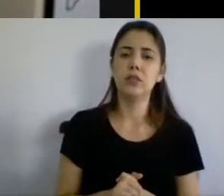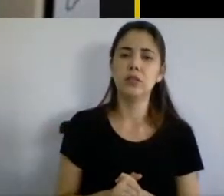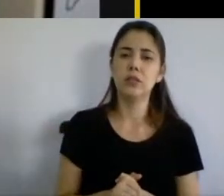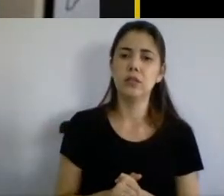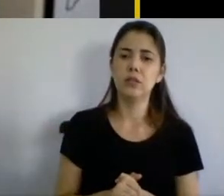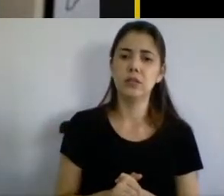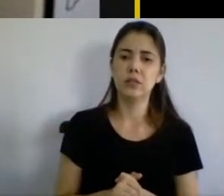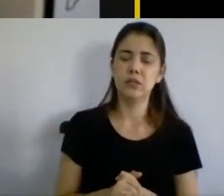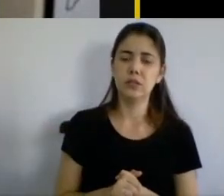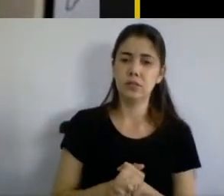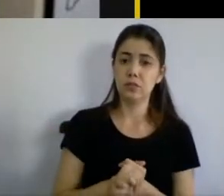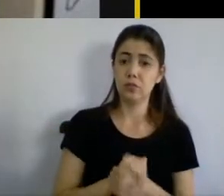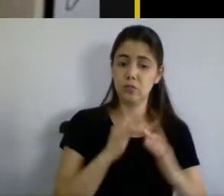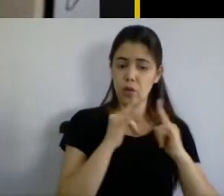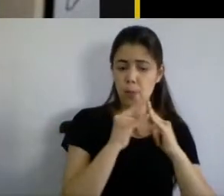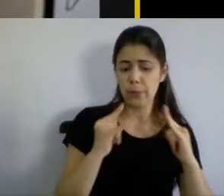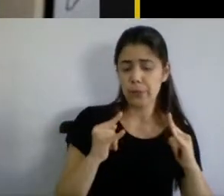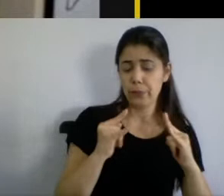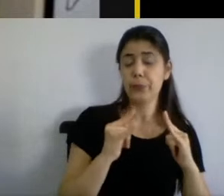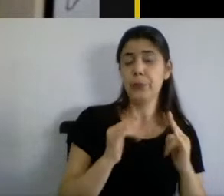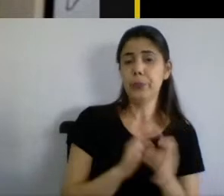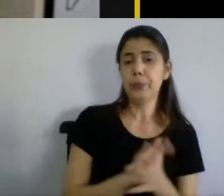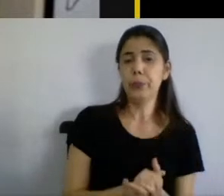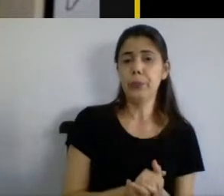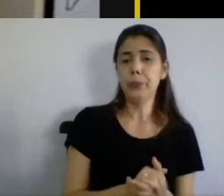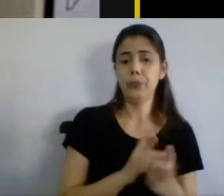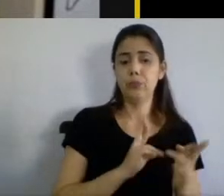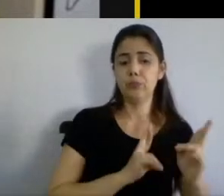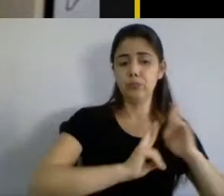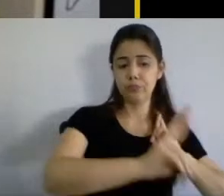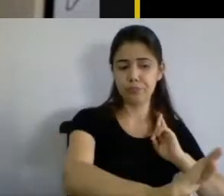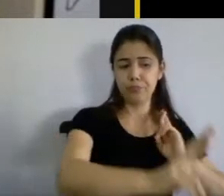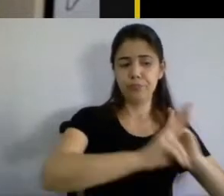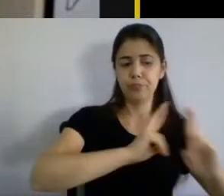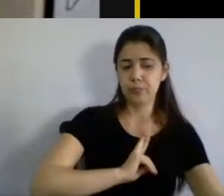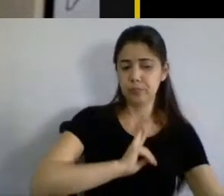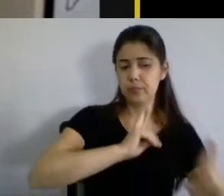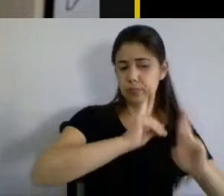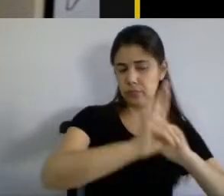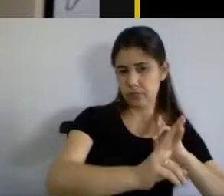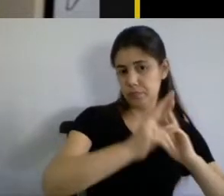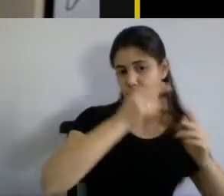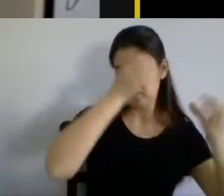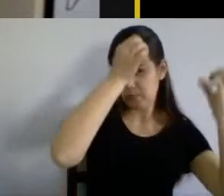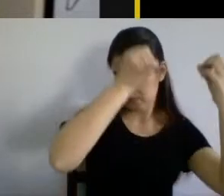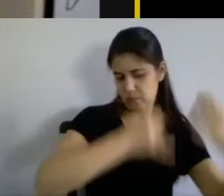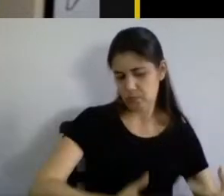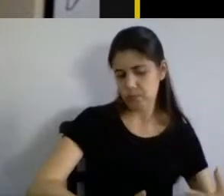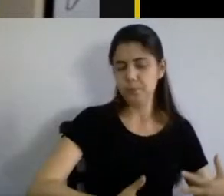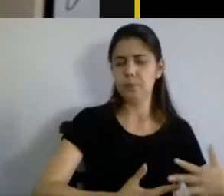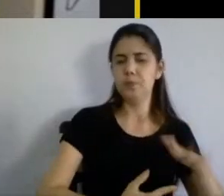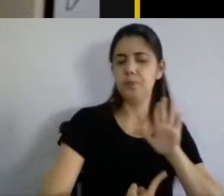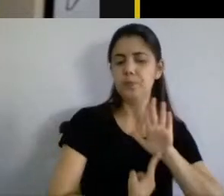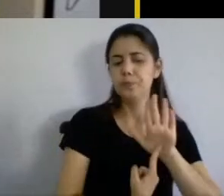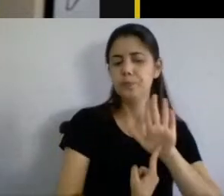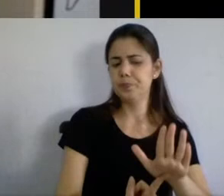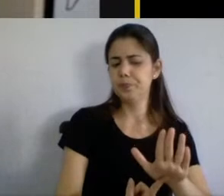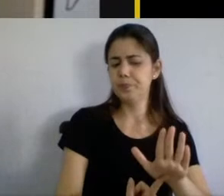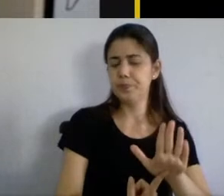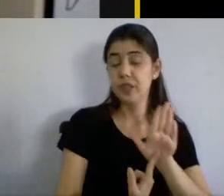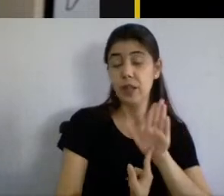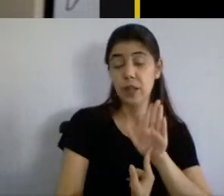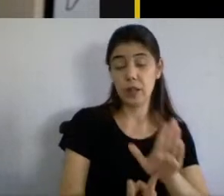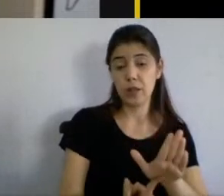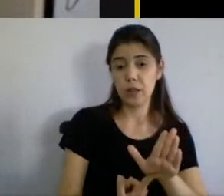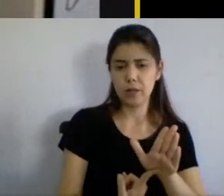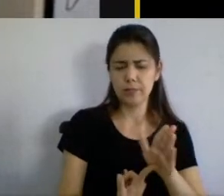sobre a instituição retórica do Lausberg, né, em que ele faz uma exposição analítica. Ele tem